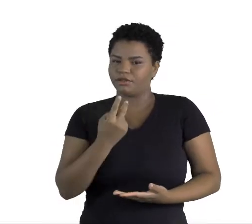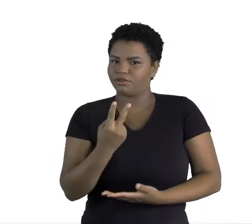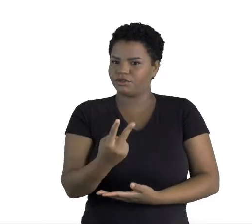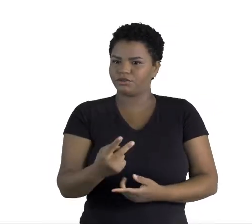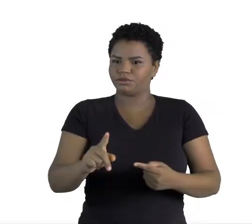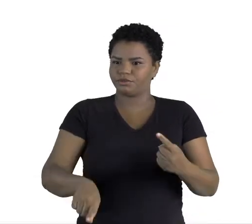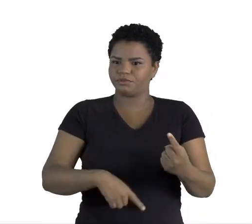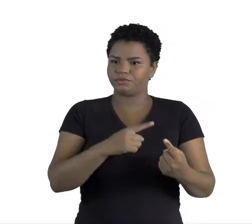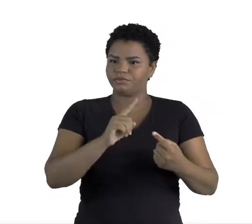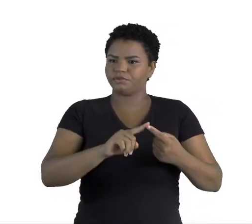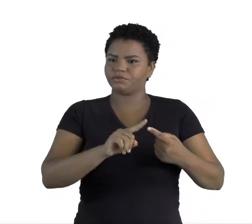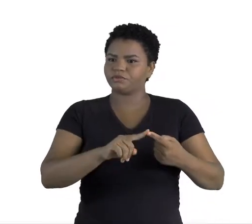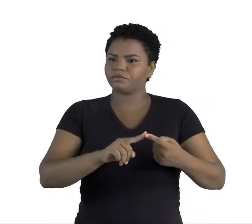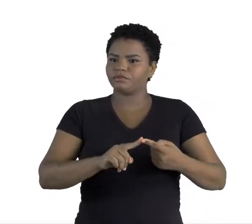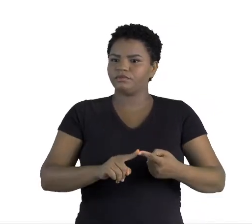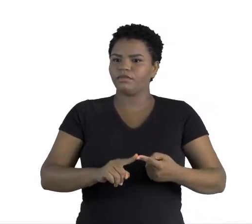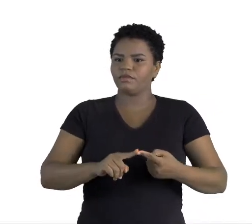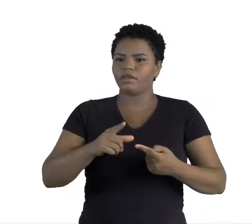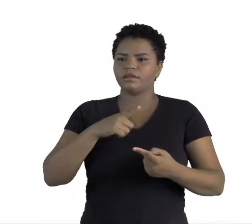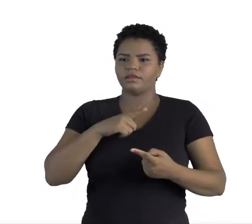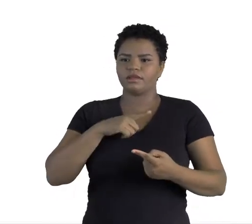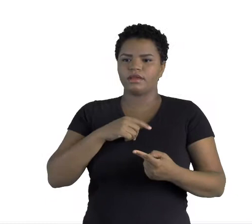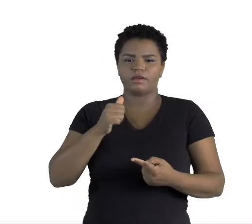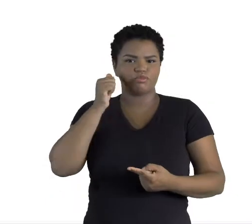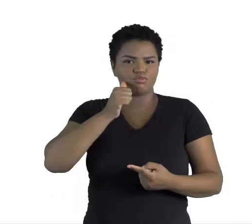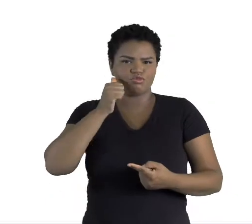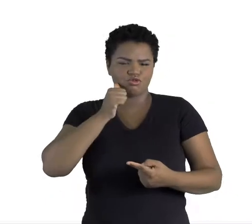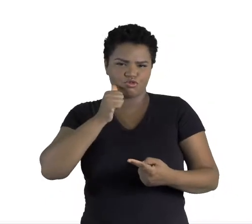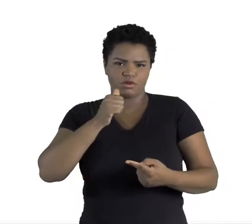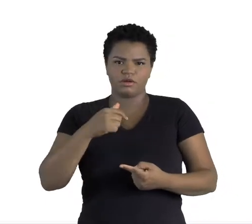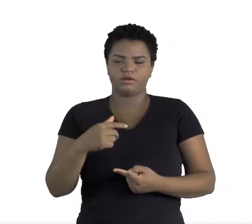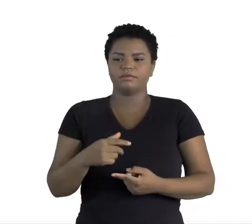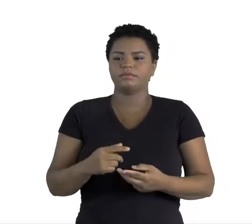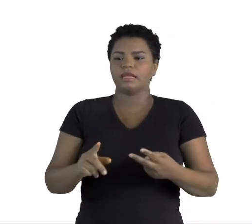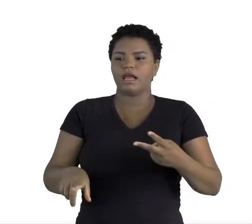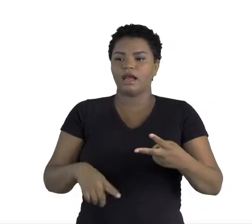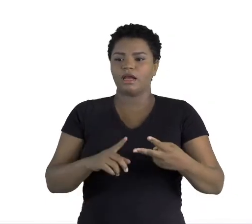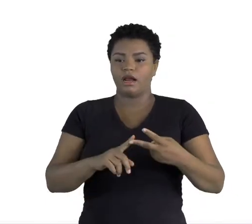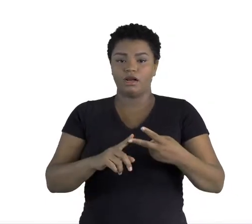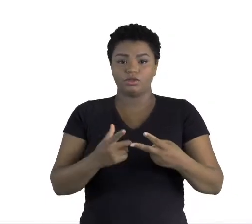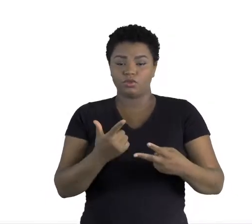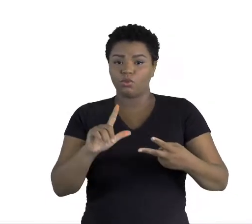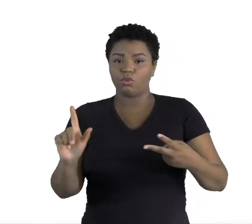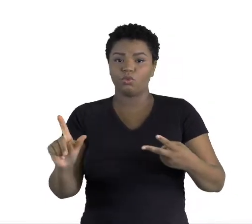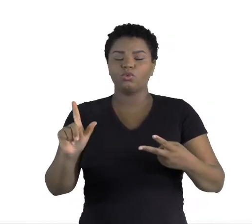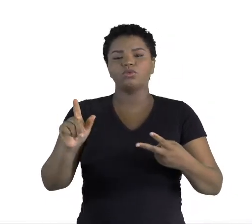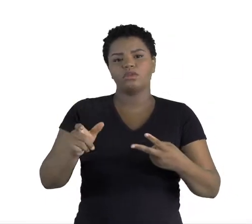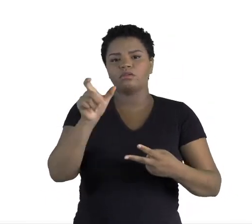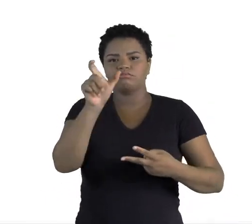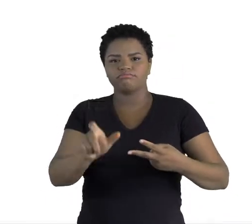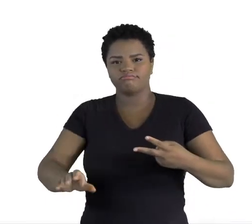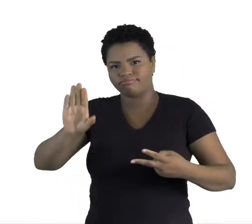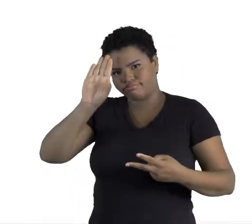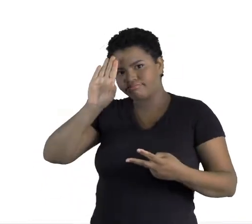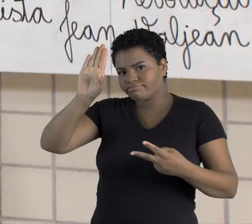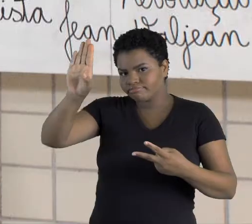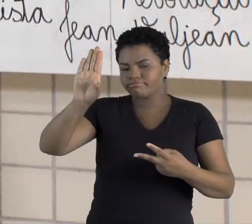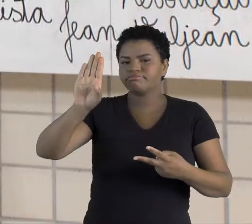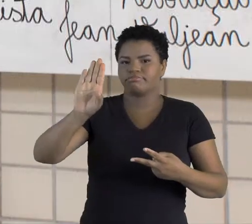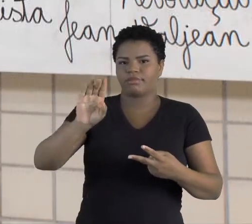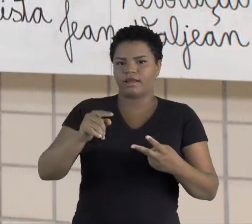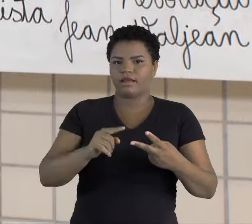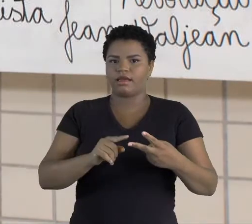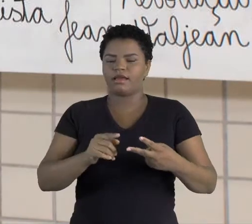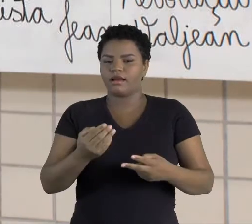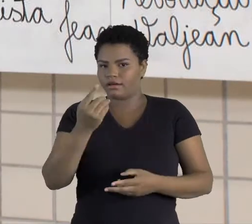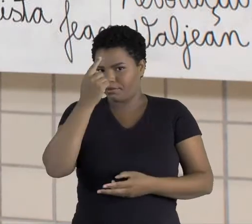Cosette, né, na capa, e a outra a gente tem o personagem protagonista com ela, porque durante a narrativa